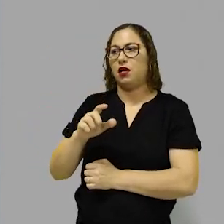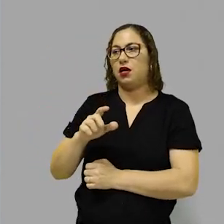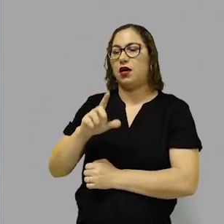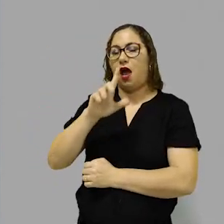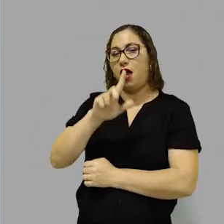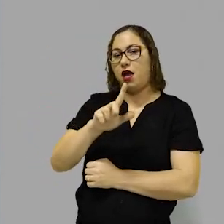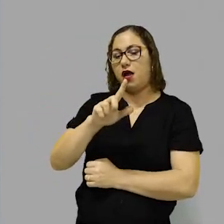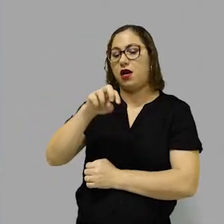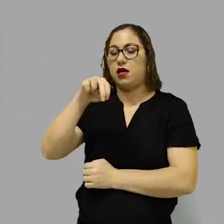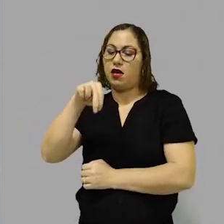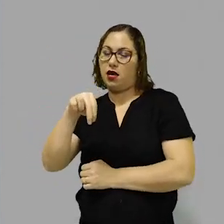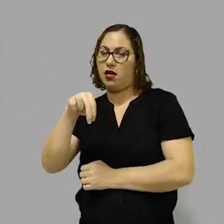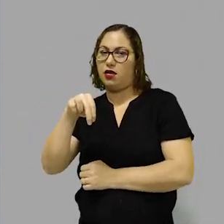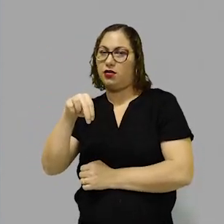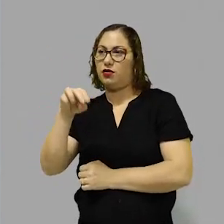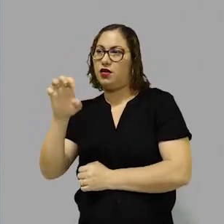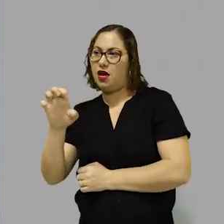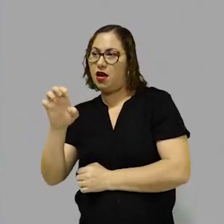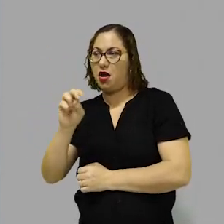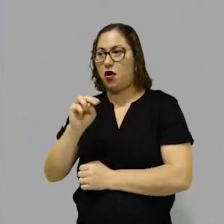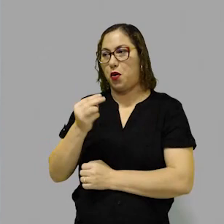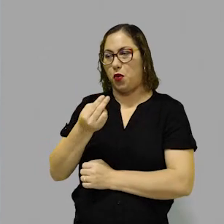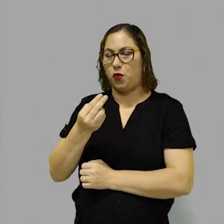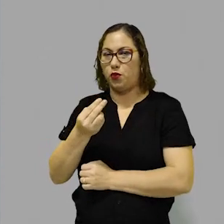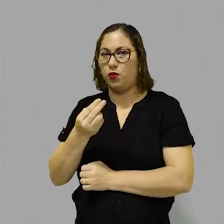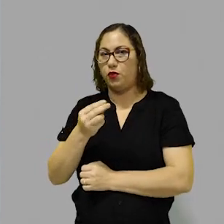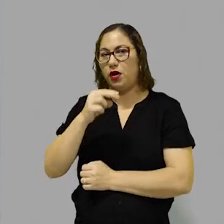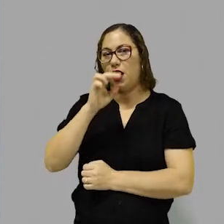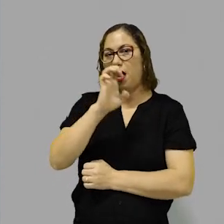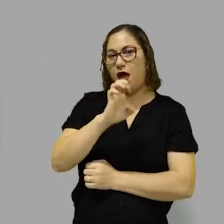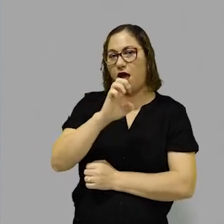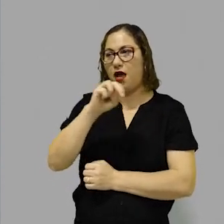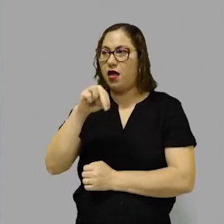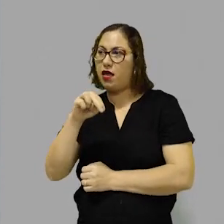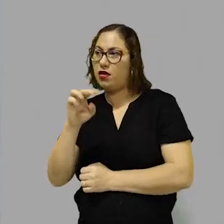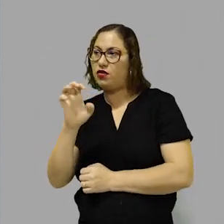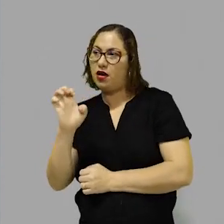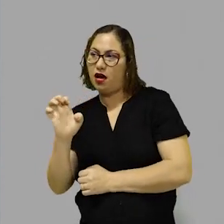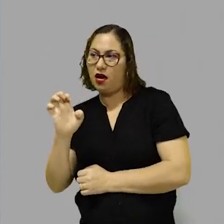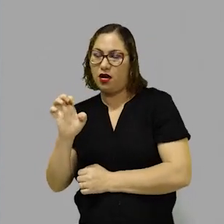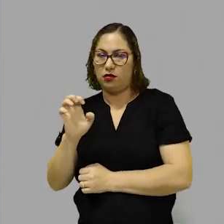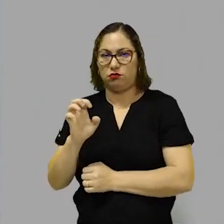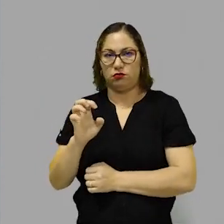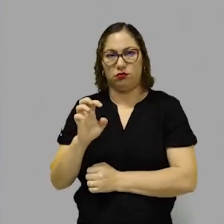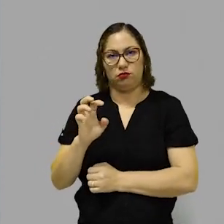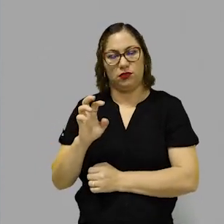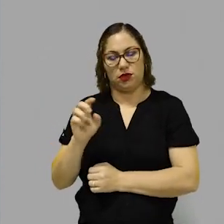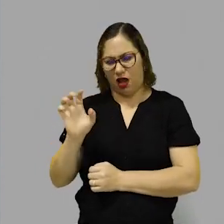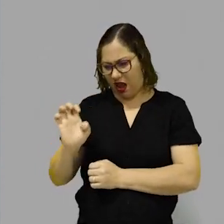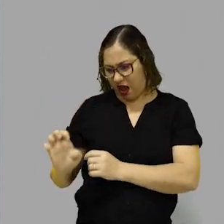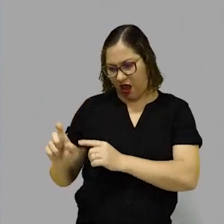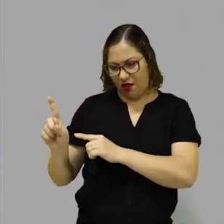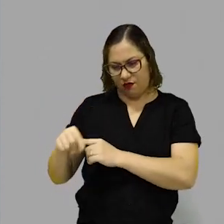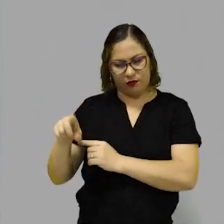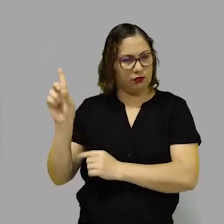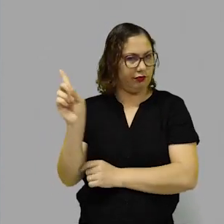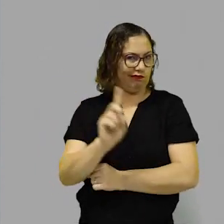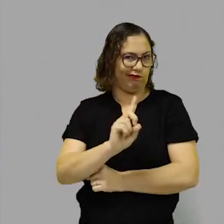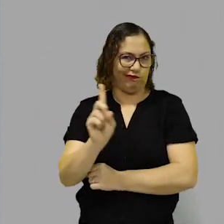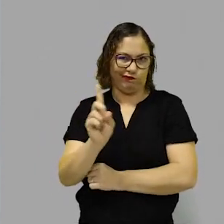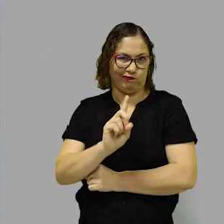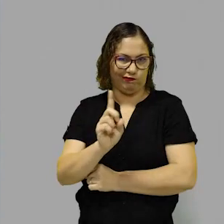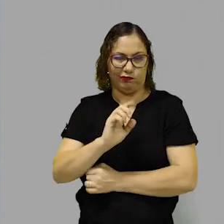E, ou então E, N, E. Portanto, não é a letra